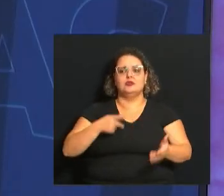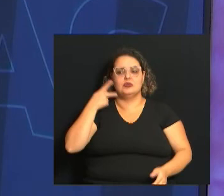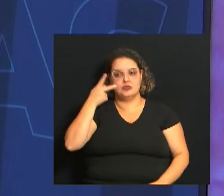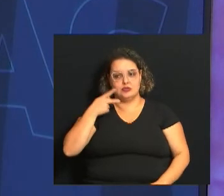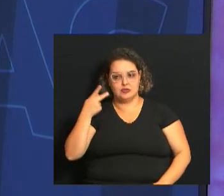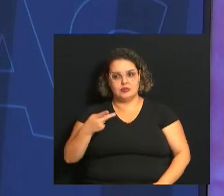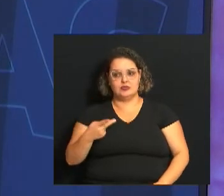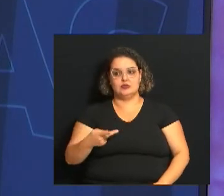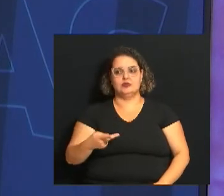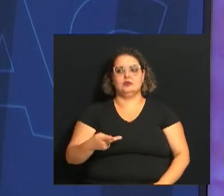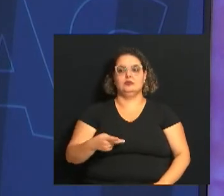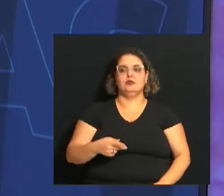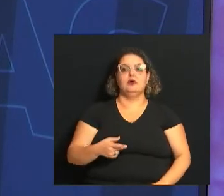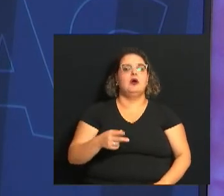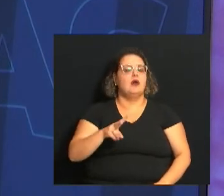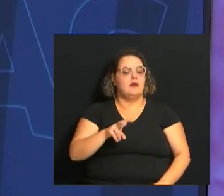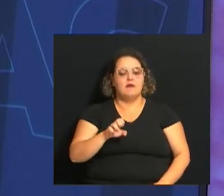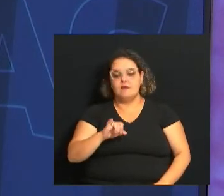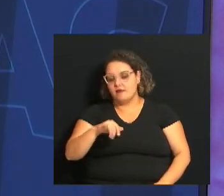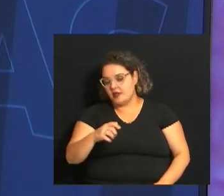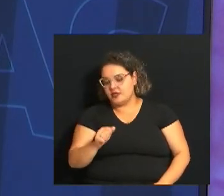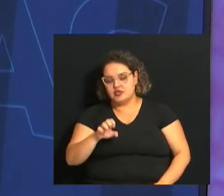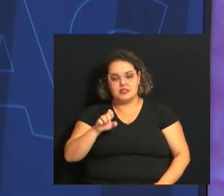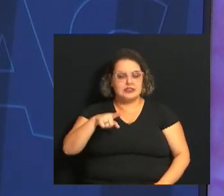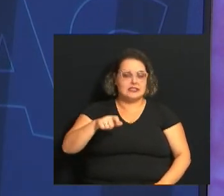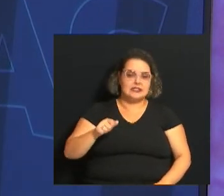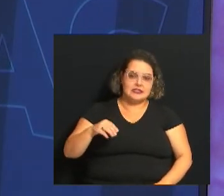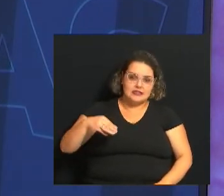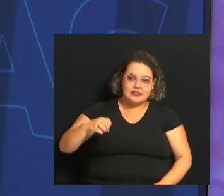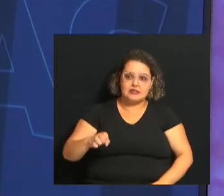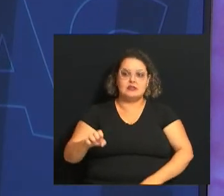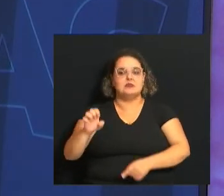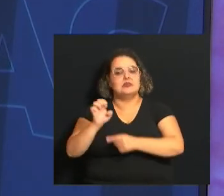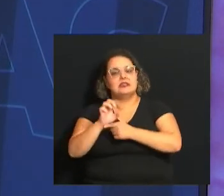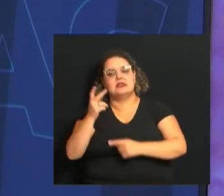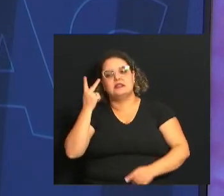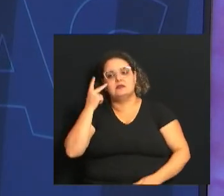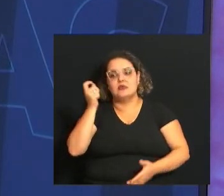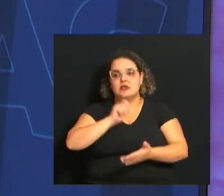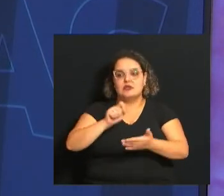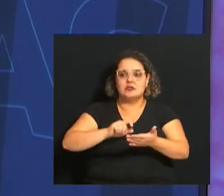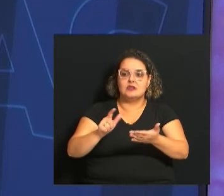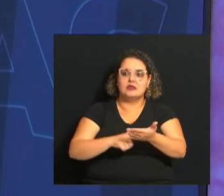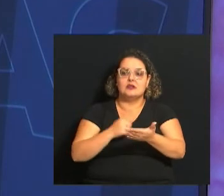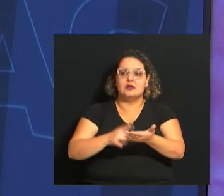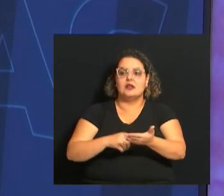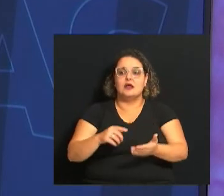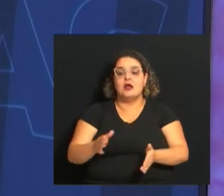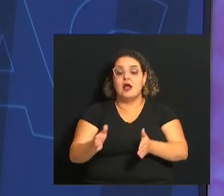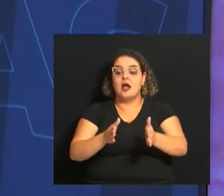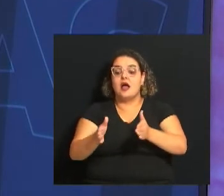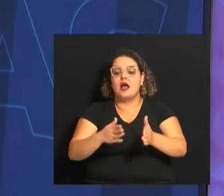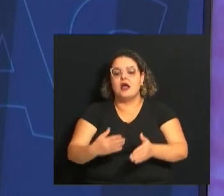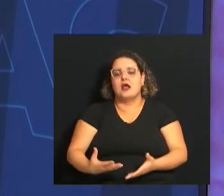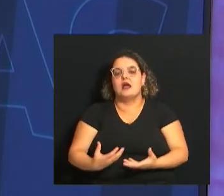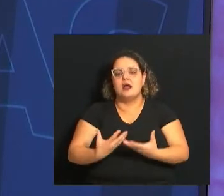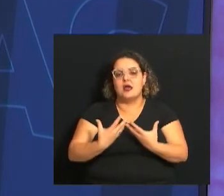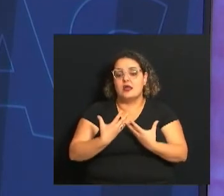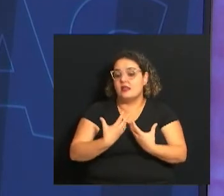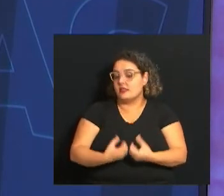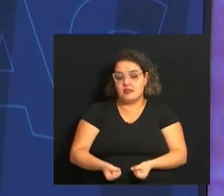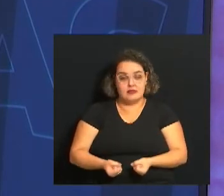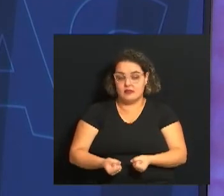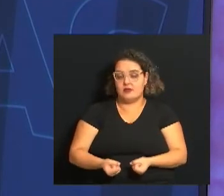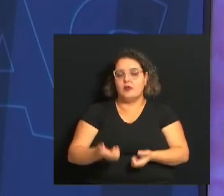de veículos como Veja, Exame, Forbes, Estado de São Paulo, escritor, autor do livro A Era da Intolerância. Muito obrigado